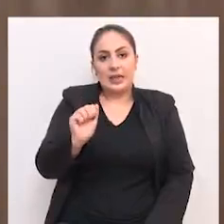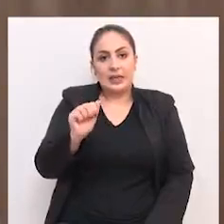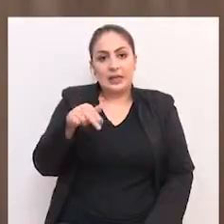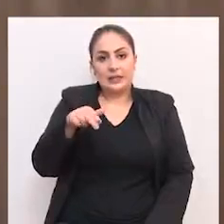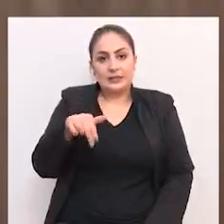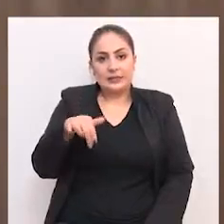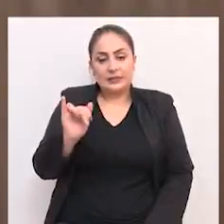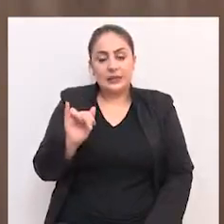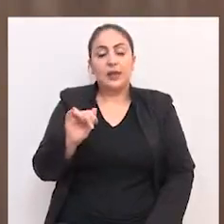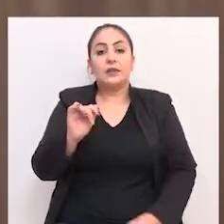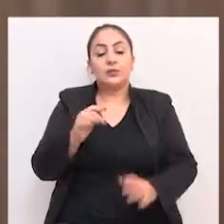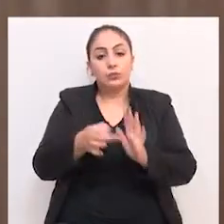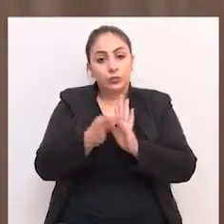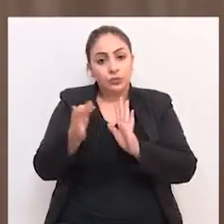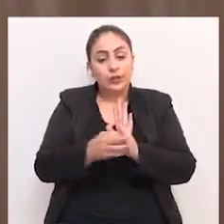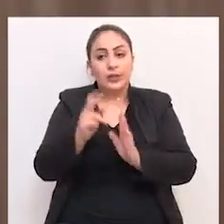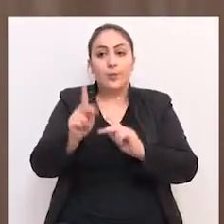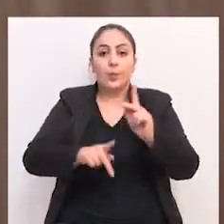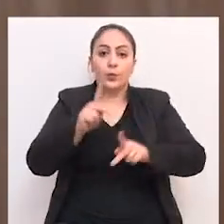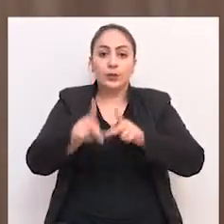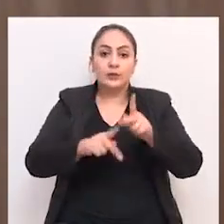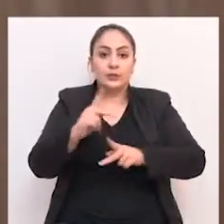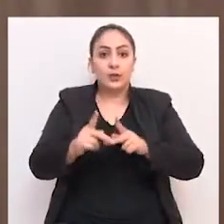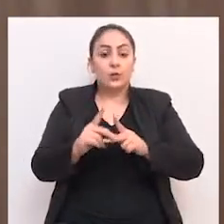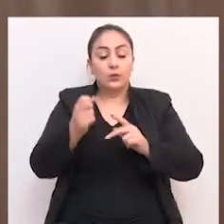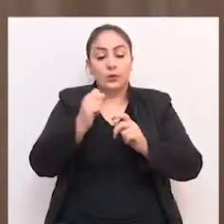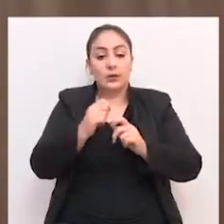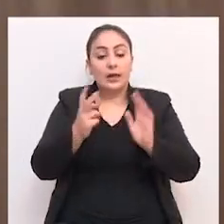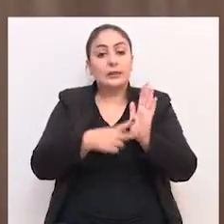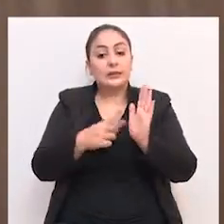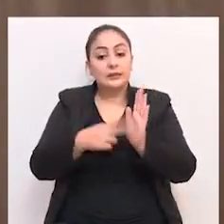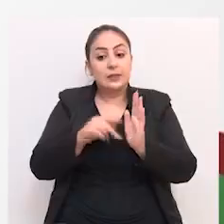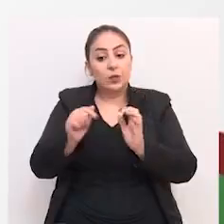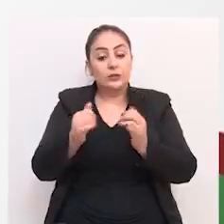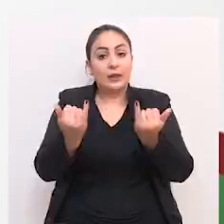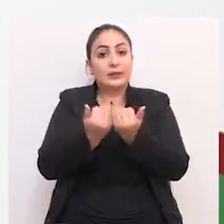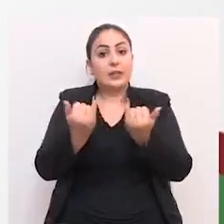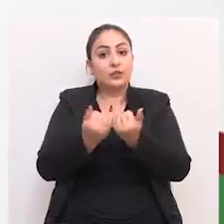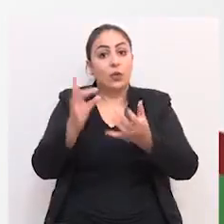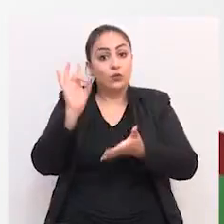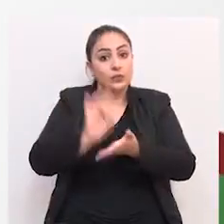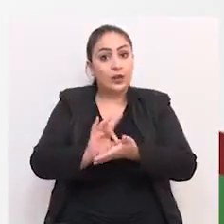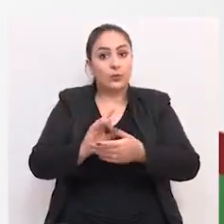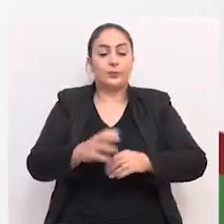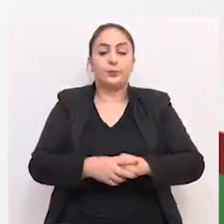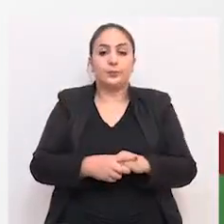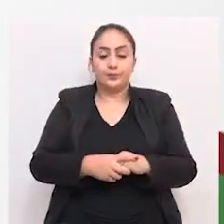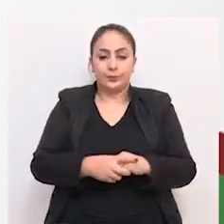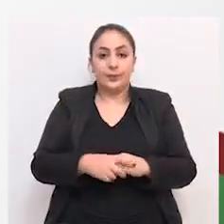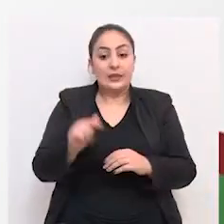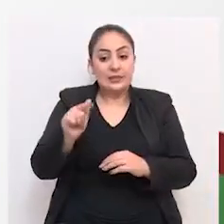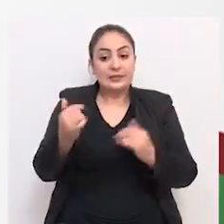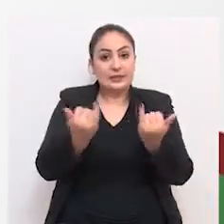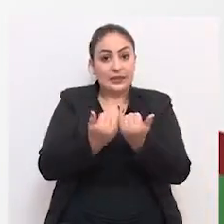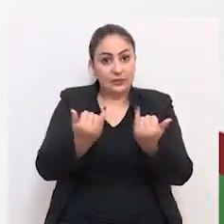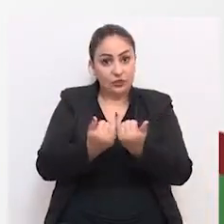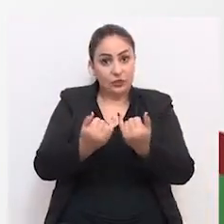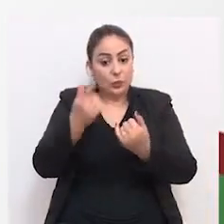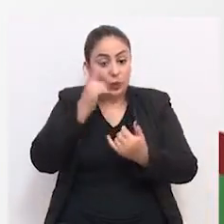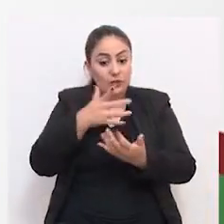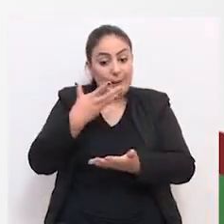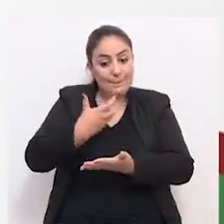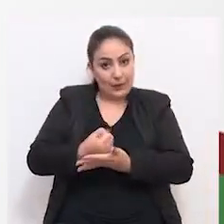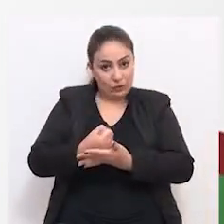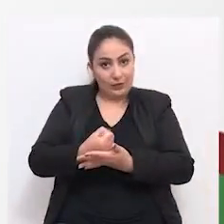Lemos, sugere que a população fique atenta à página oficial. Esse site, lá embaixo, você consegue fazer o download,